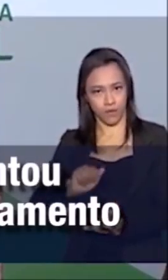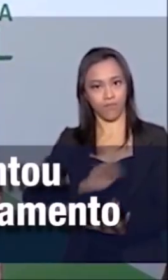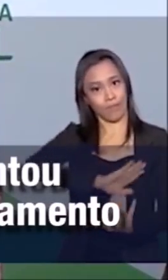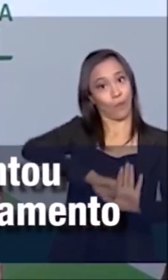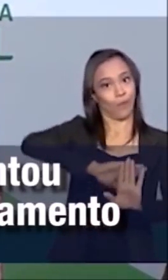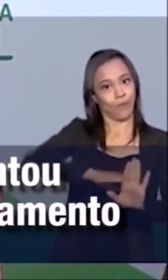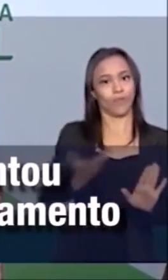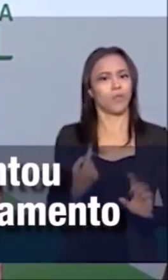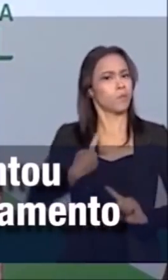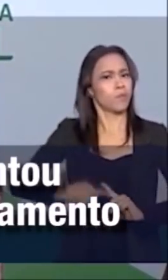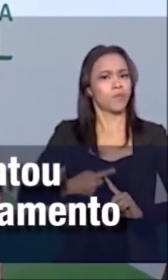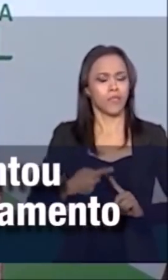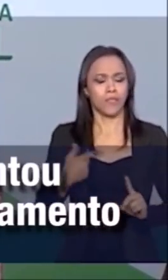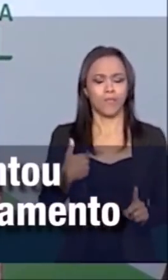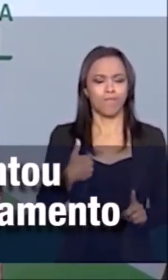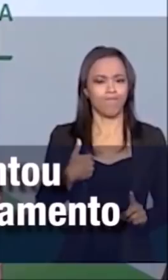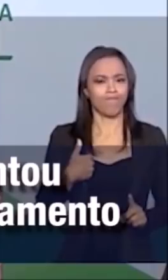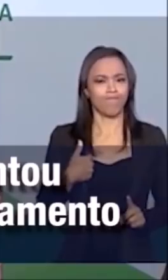conhecia